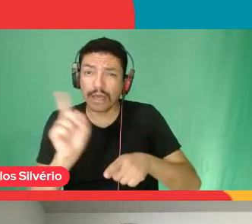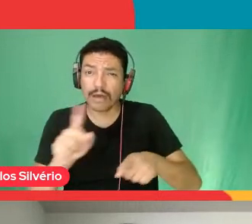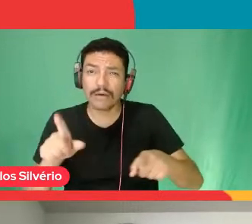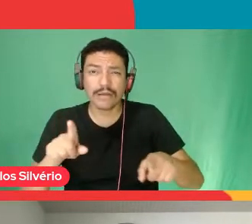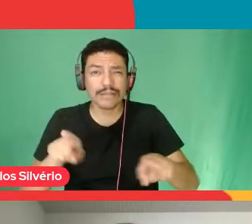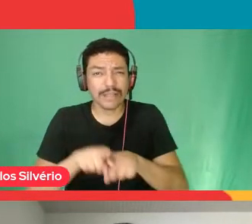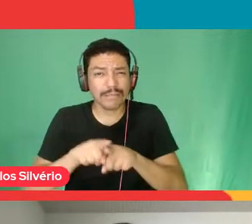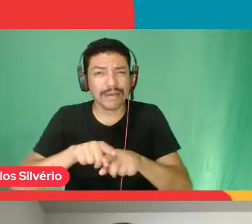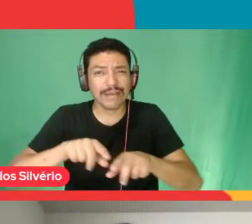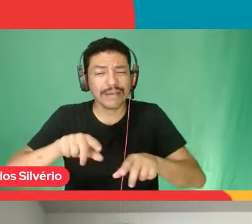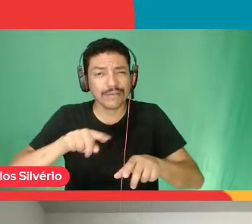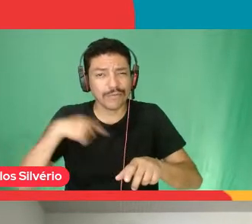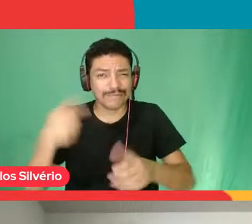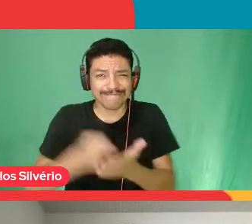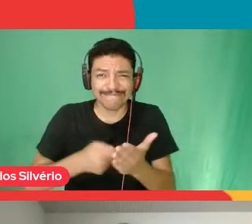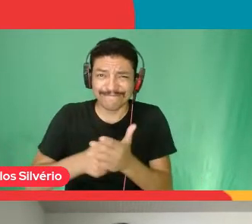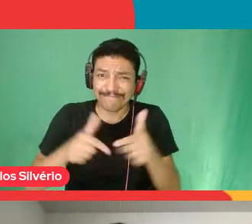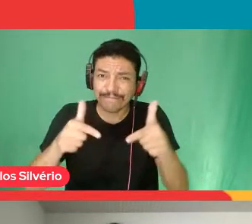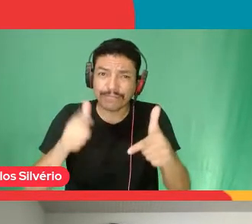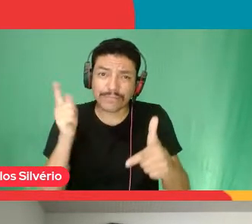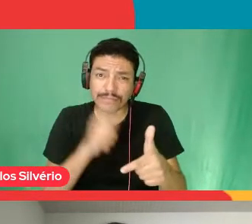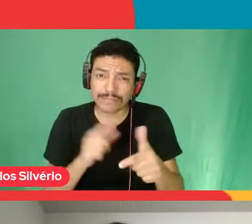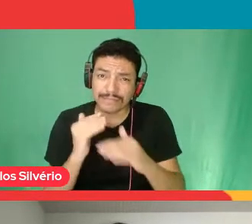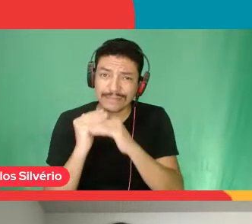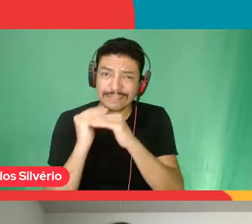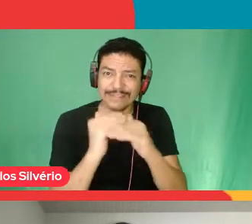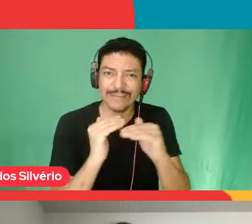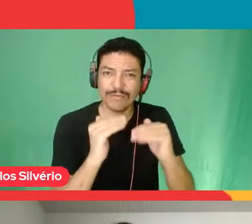para que isso seja possível. Então, acho que é muito legal